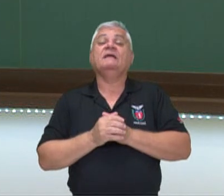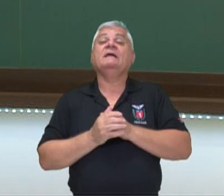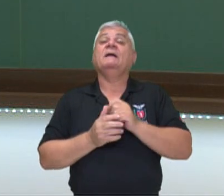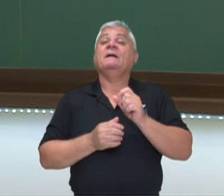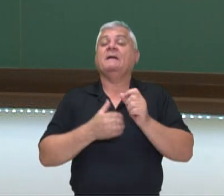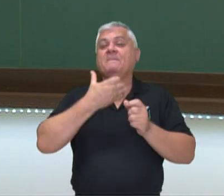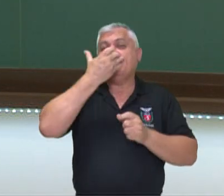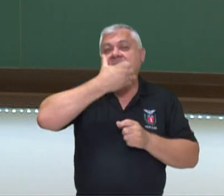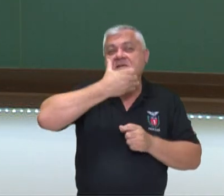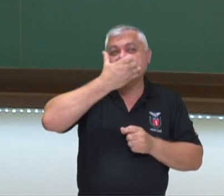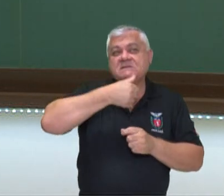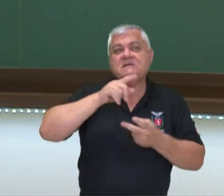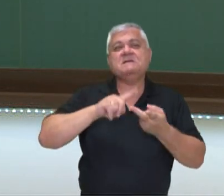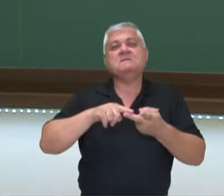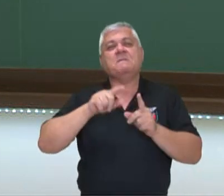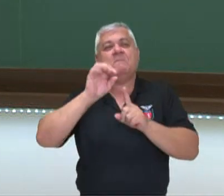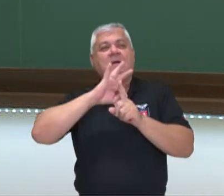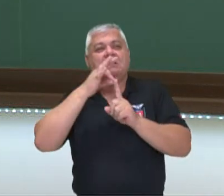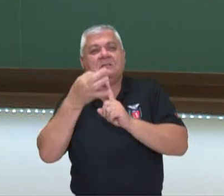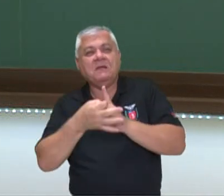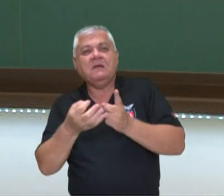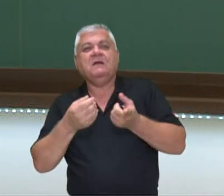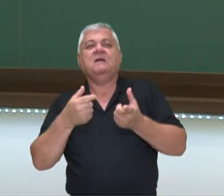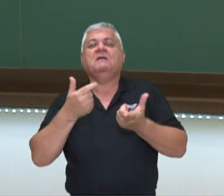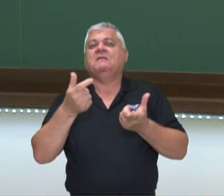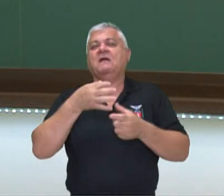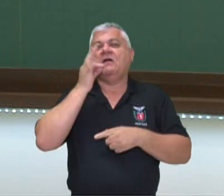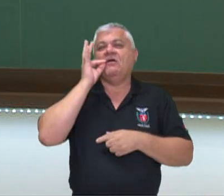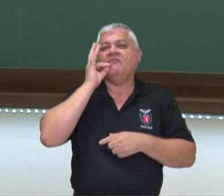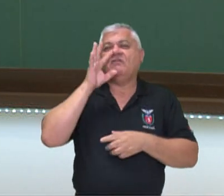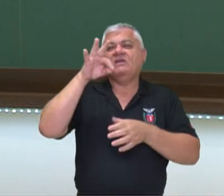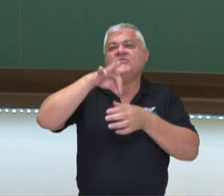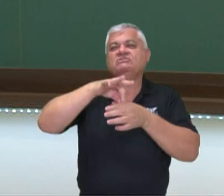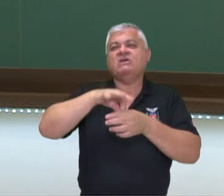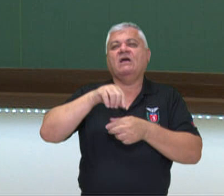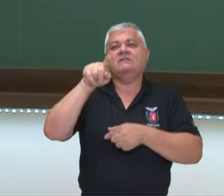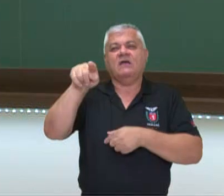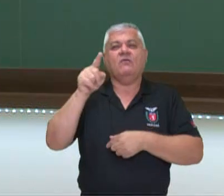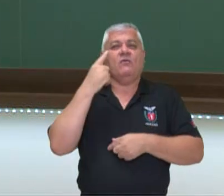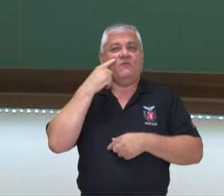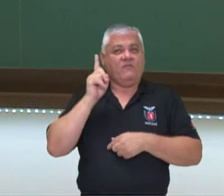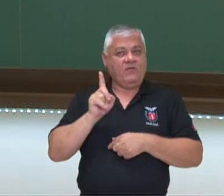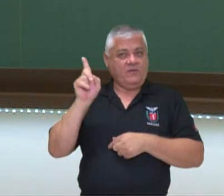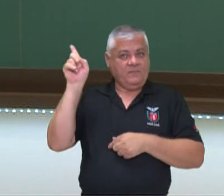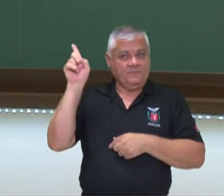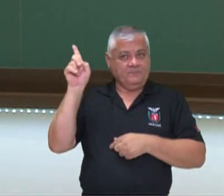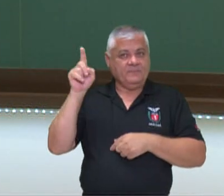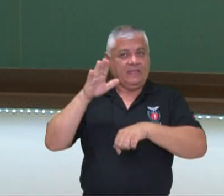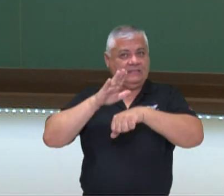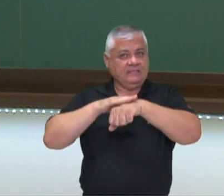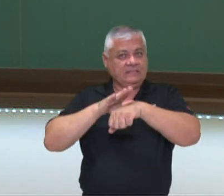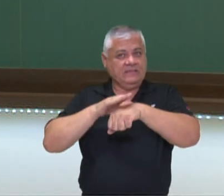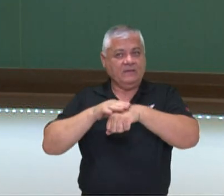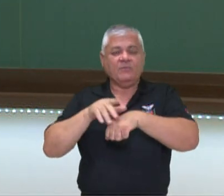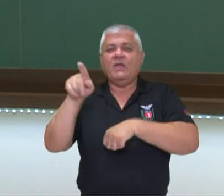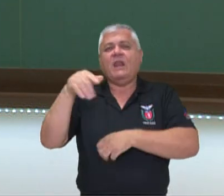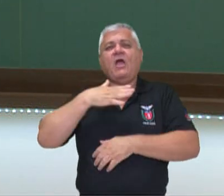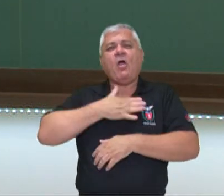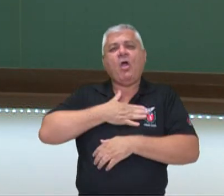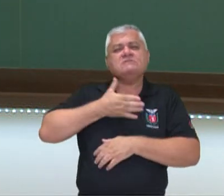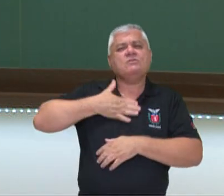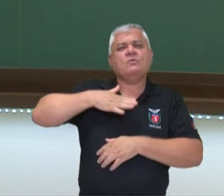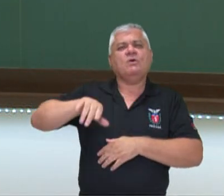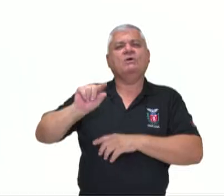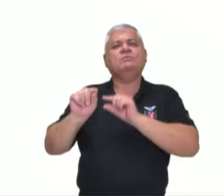segunda sempre o que ela não gosta, para auxiliar vocês na resolução desse exercício. Vou dar um tempinho para vocês fazerem e a gente